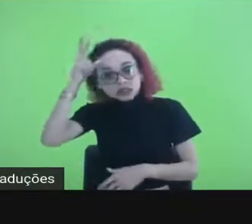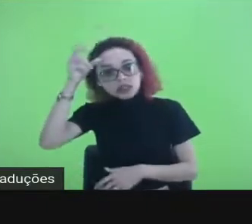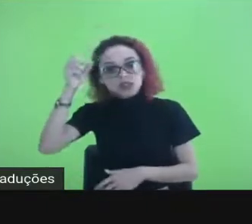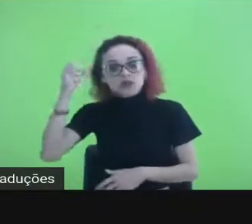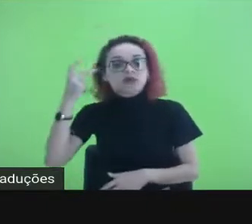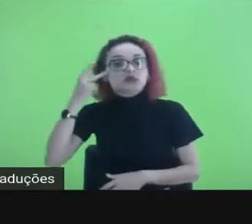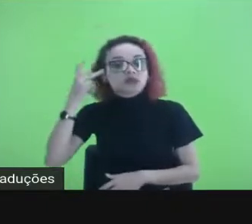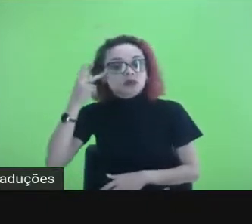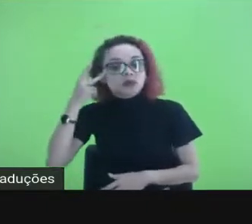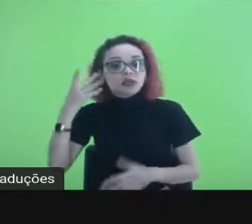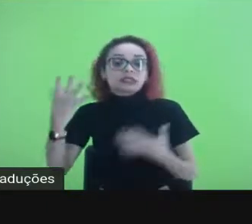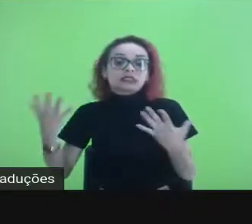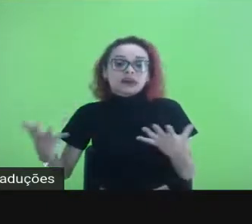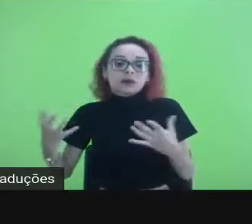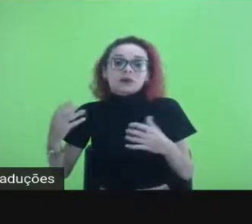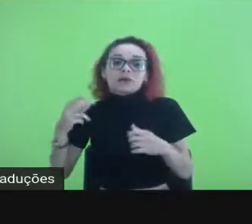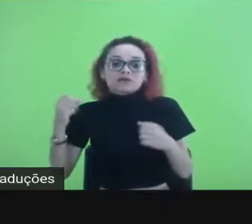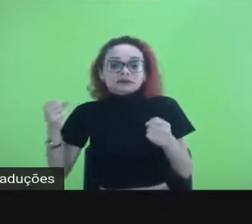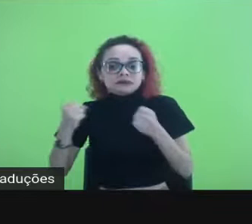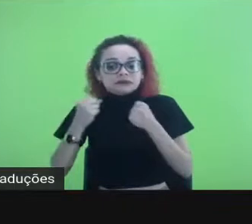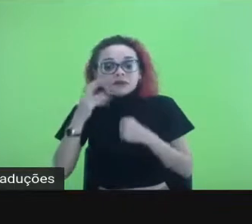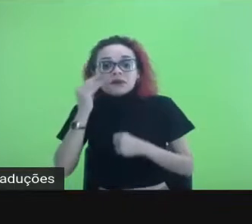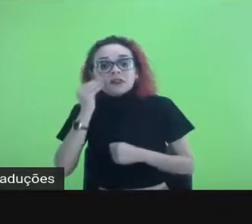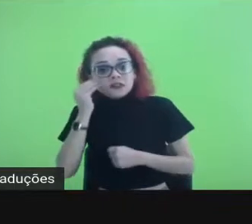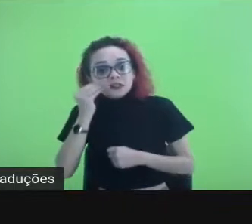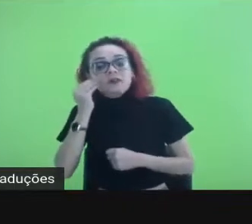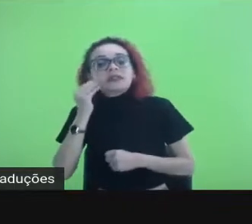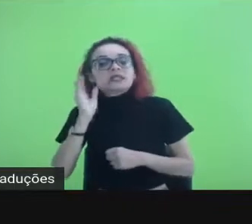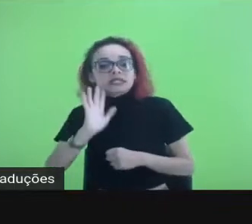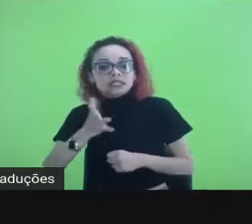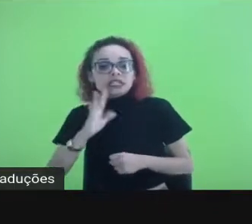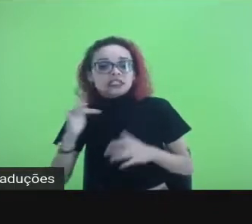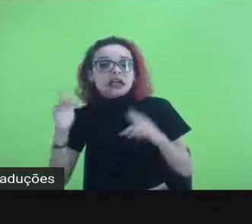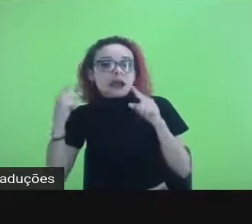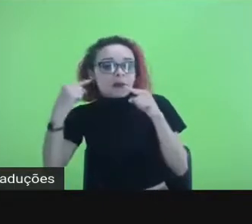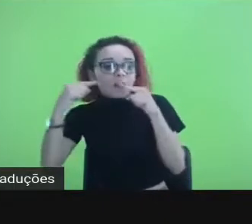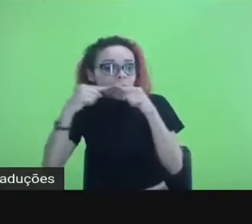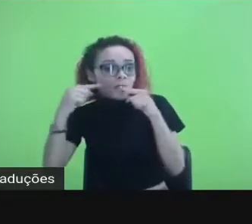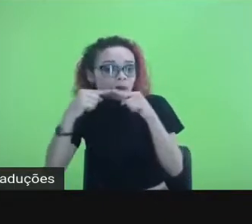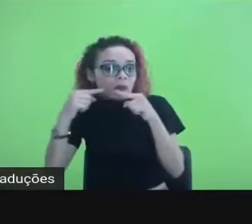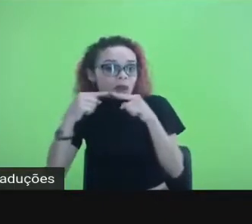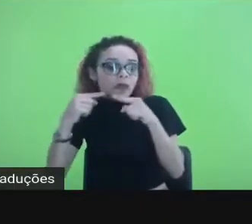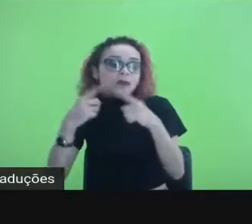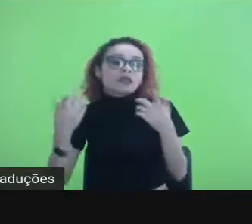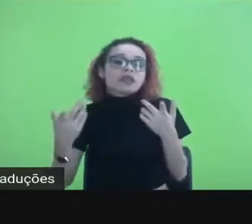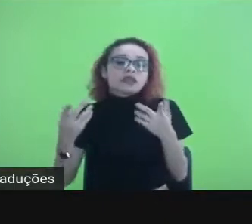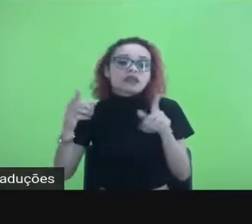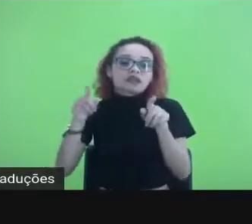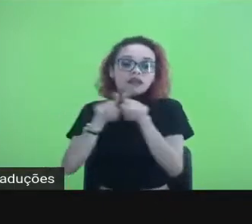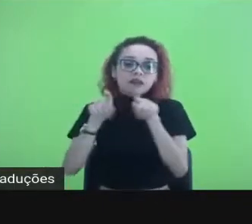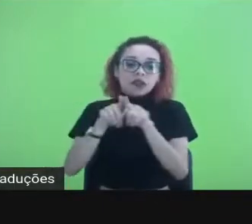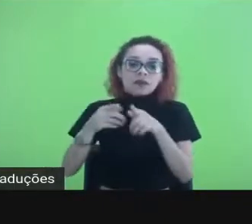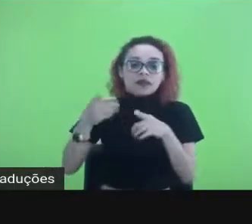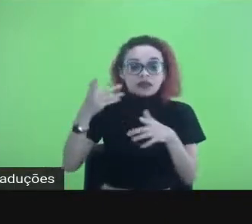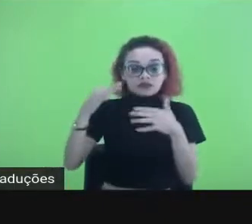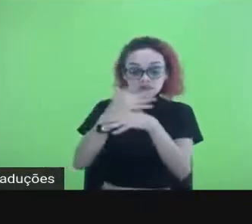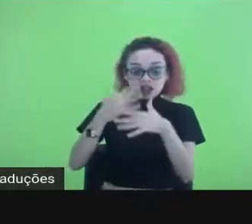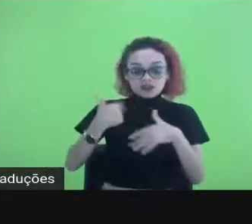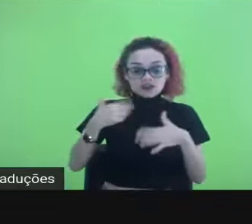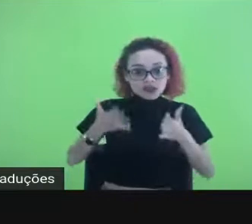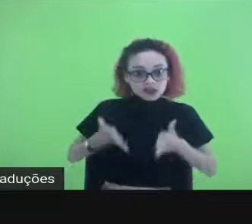forte com a minha vivência no Jardim Colônia, que fica no limite do município de Jacareí, né?